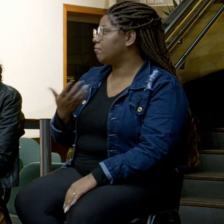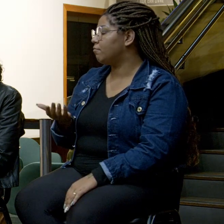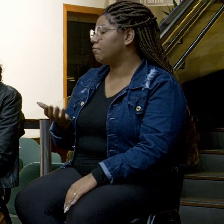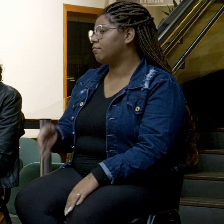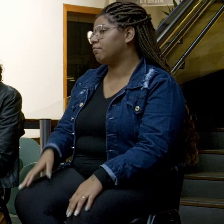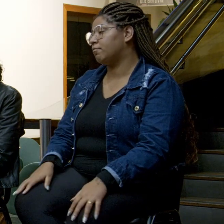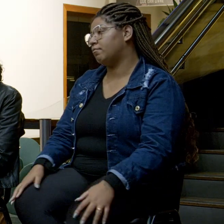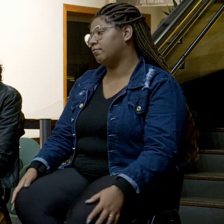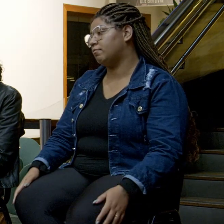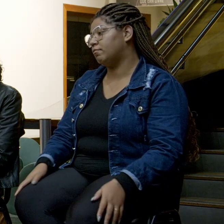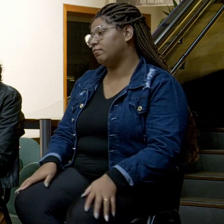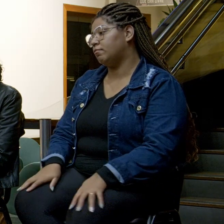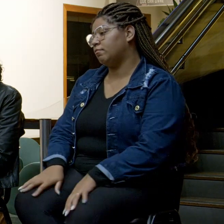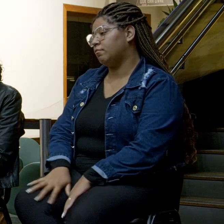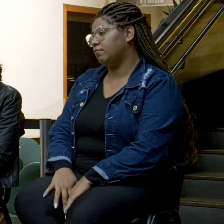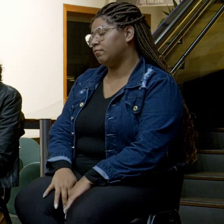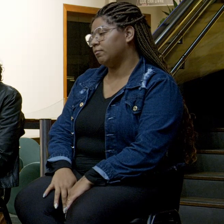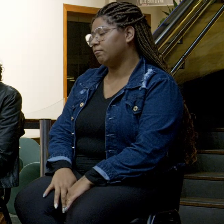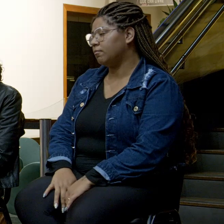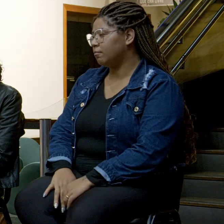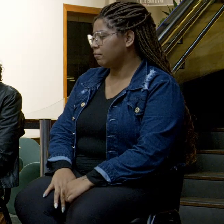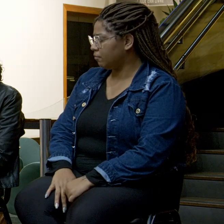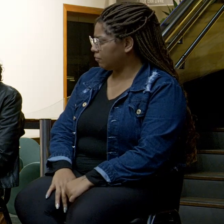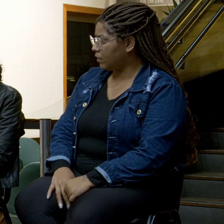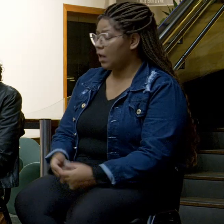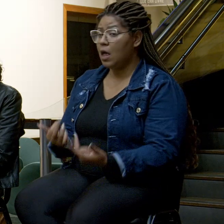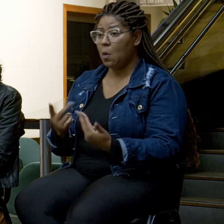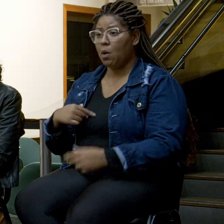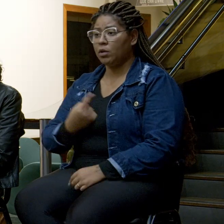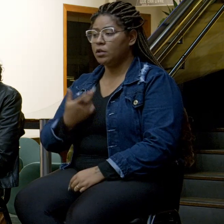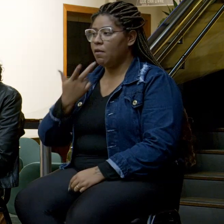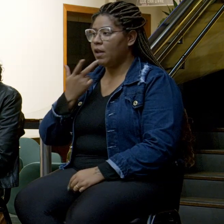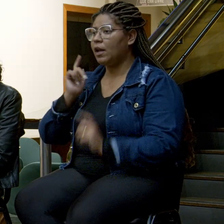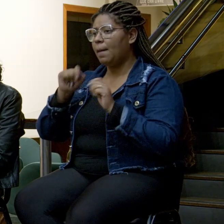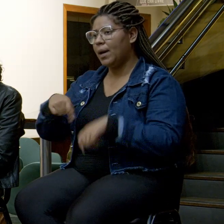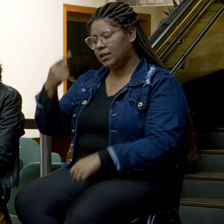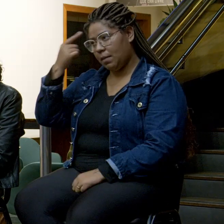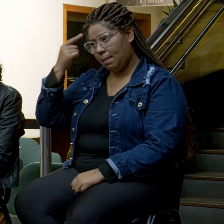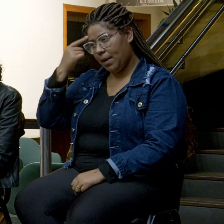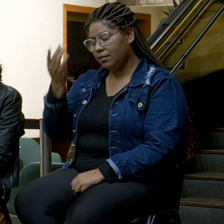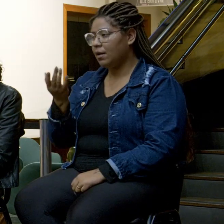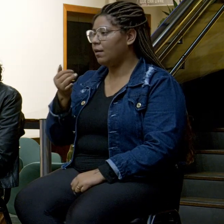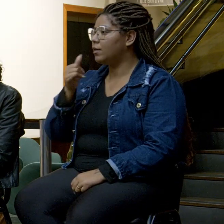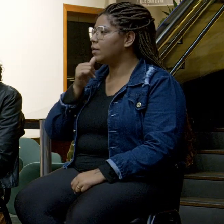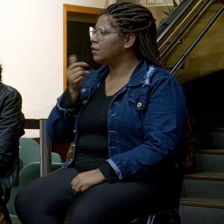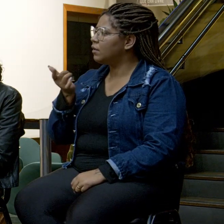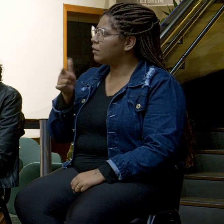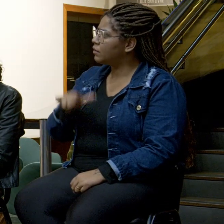de diversas maneiras, a depender de qual gênero a gente está falando, né? Então a gente pode pensar de novo na ditadura,